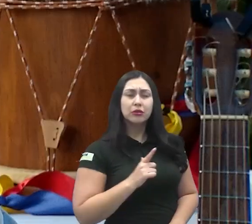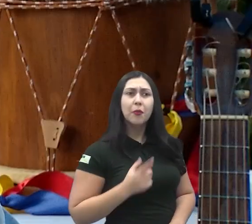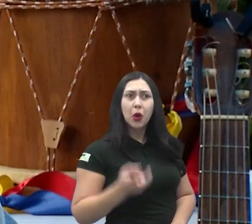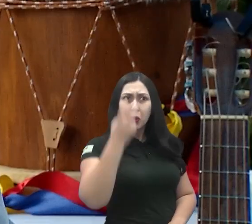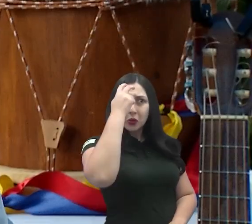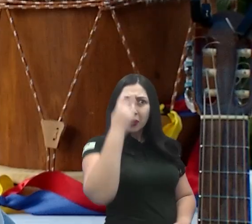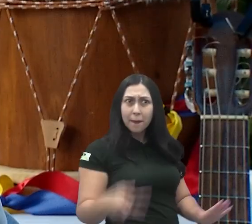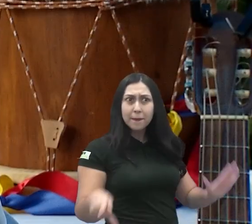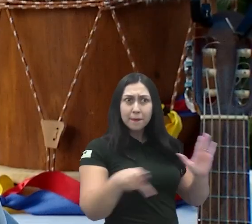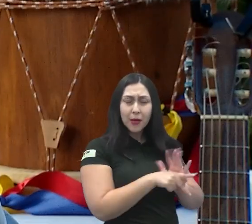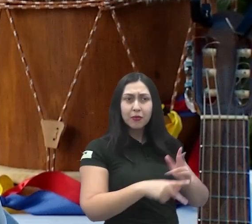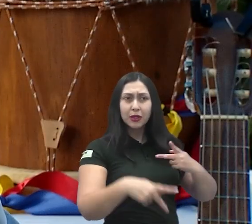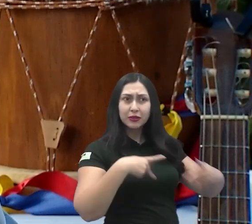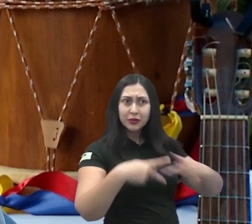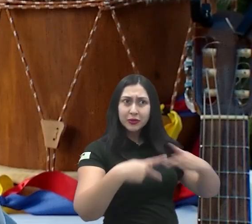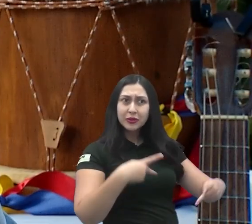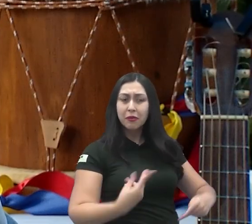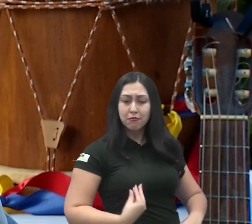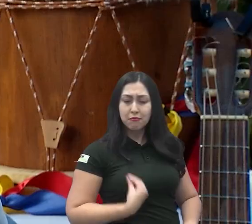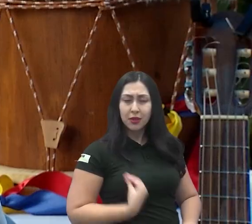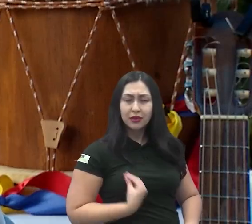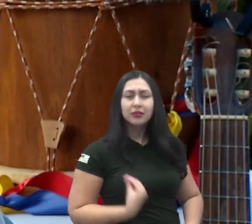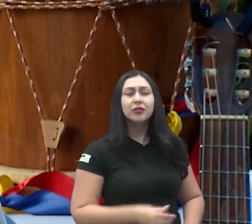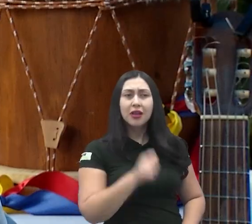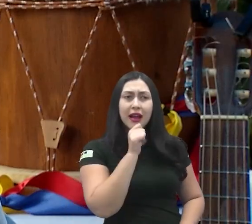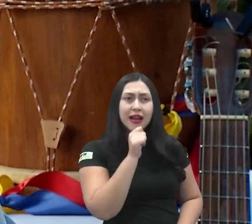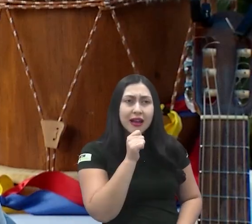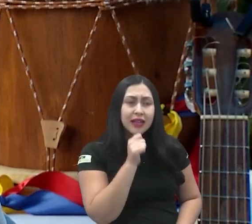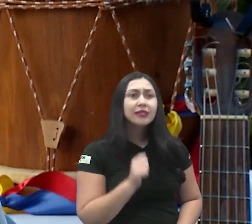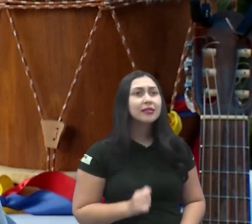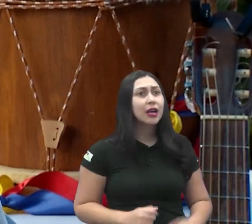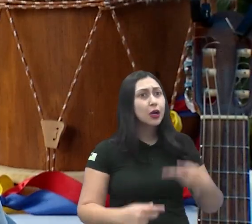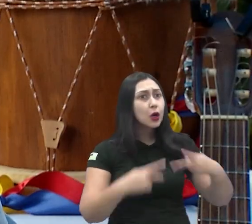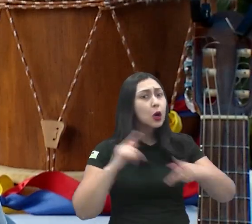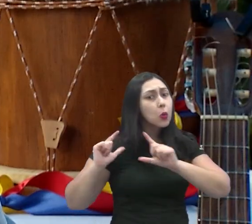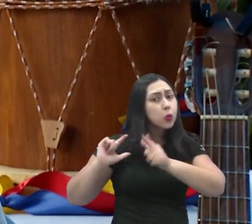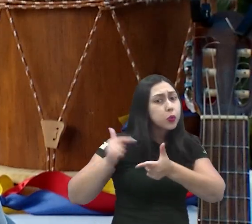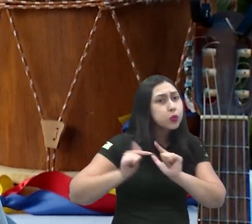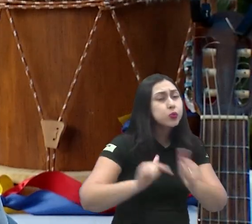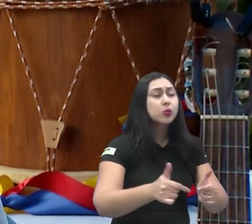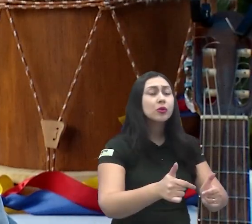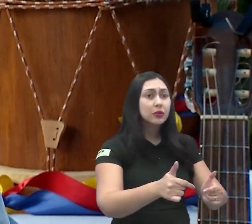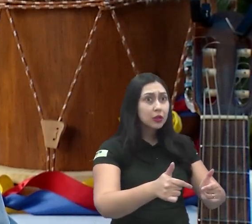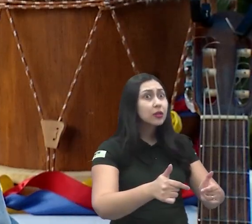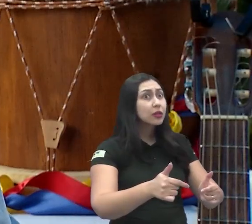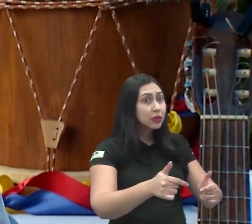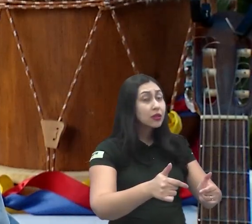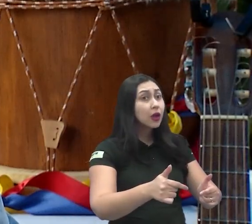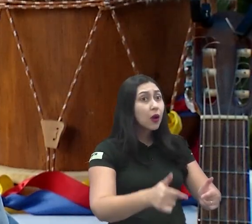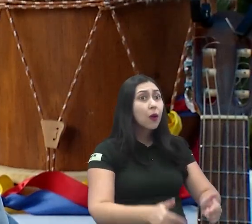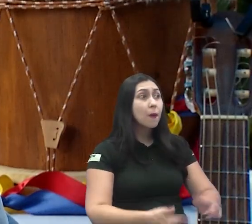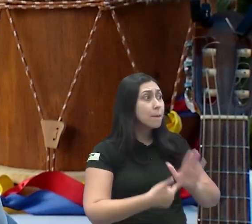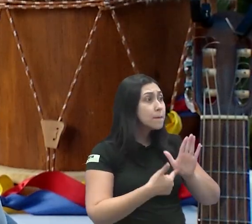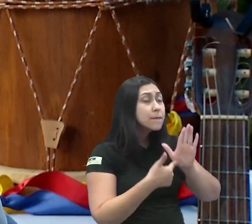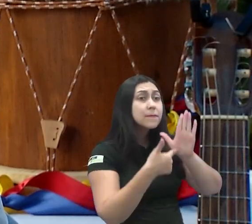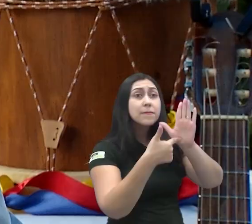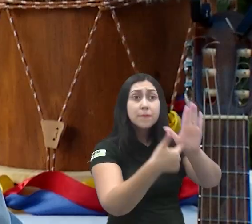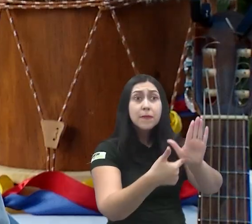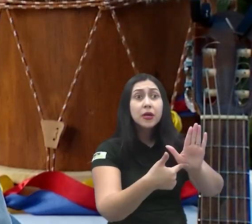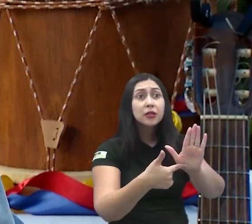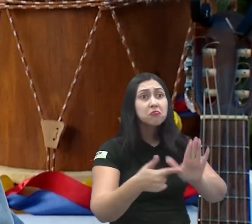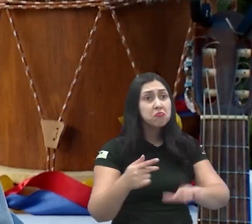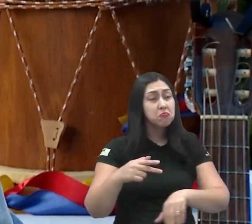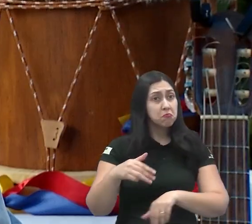A gente tem a nossa cultura de São José, que é presente ainda, que é a cultura tradicional,